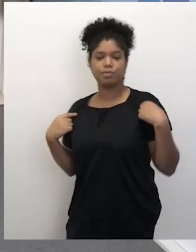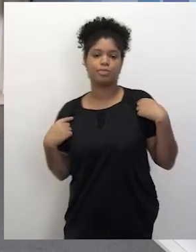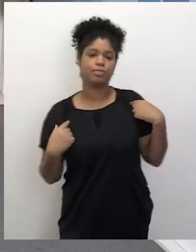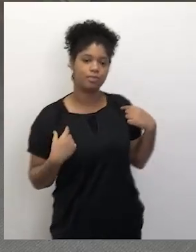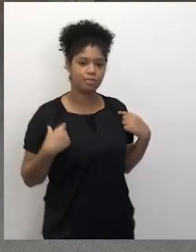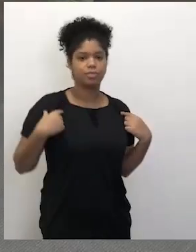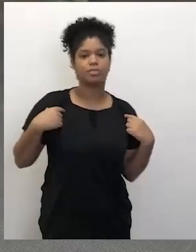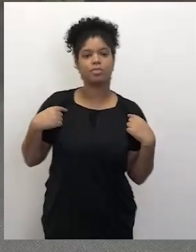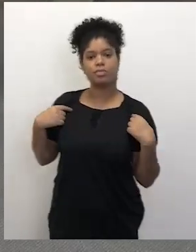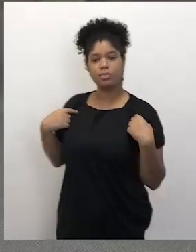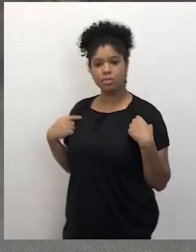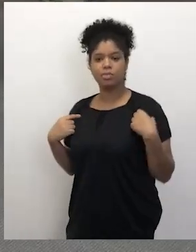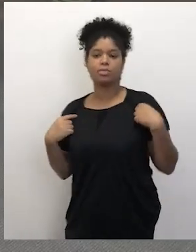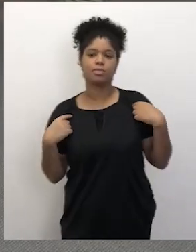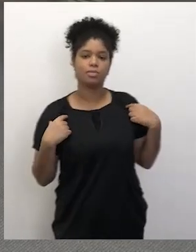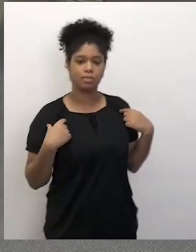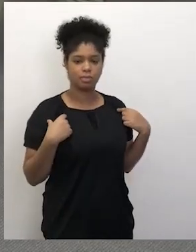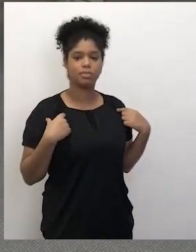exato.